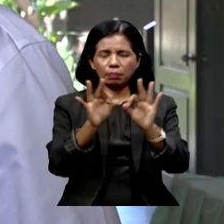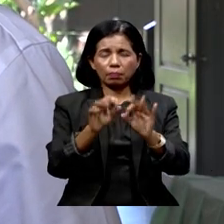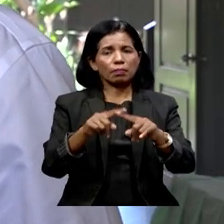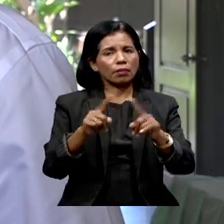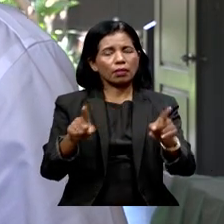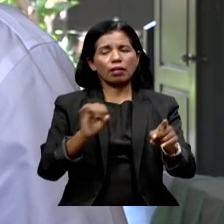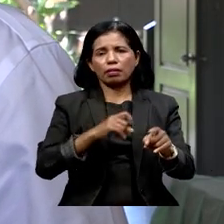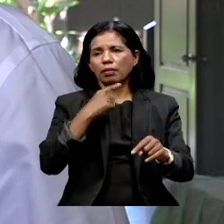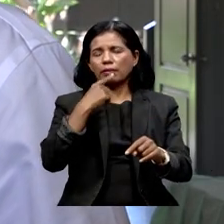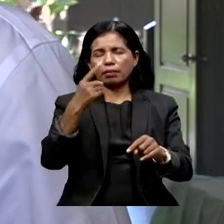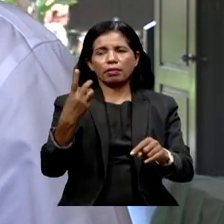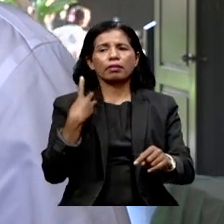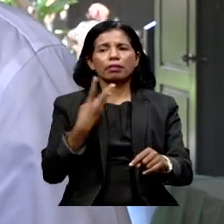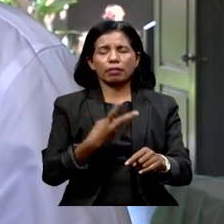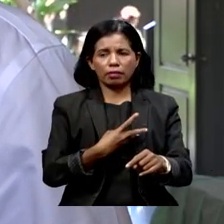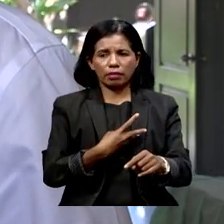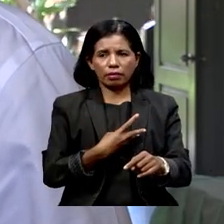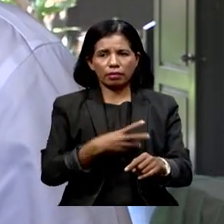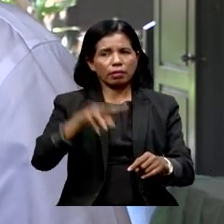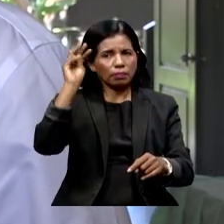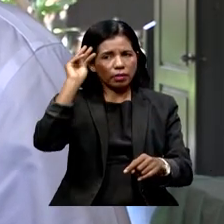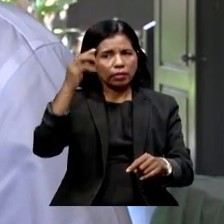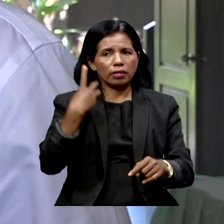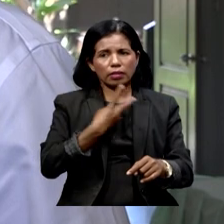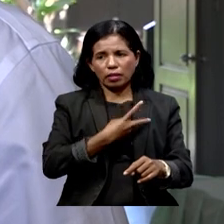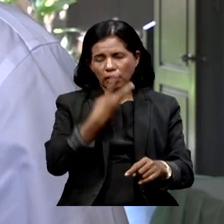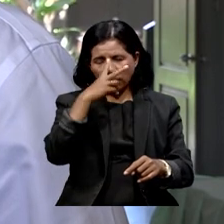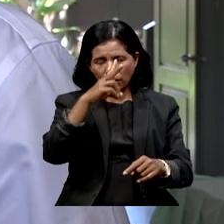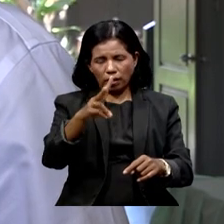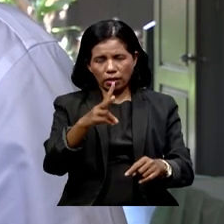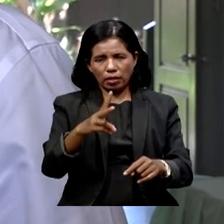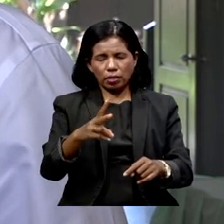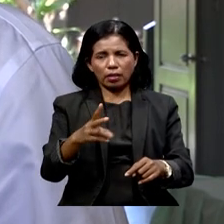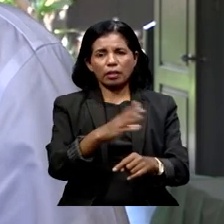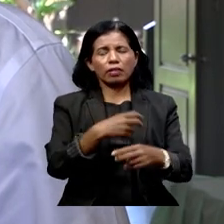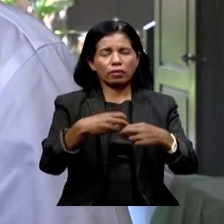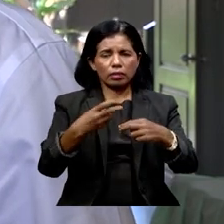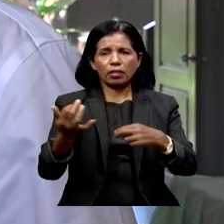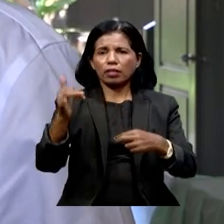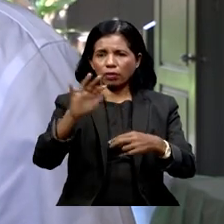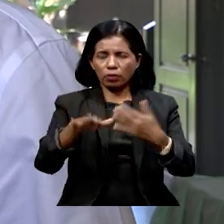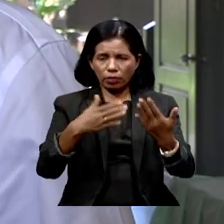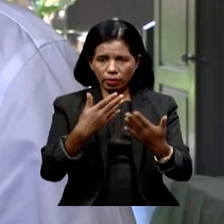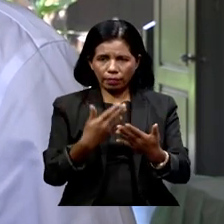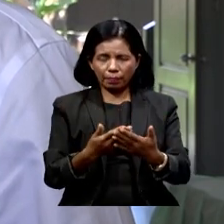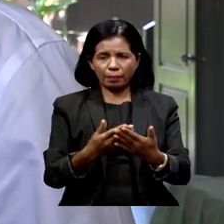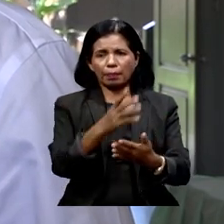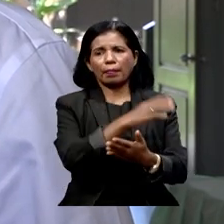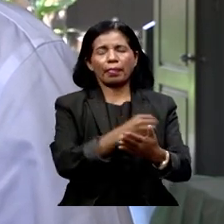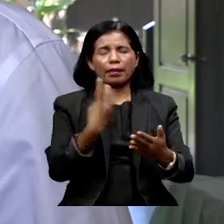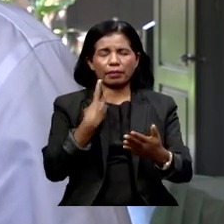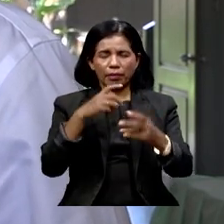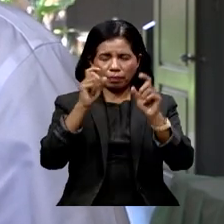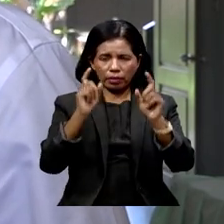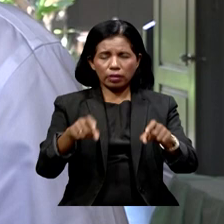nesa nidu hawa tete. E ta e ministério mus e ta rehela limitação sir, mai be te precisa organ coordenação e dene bem